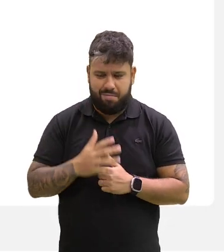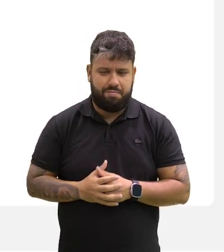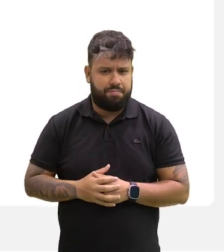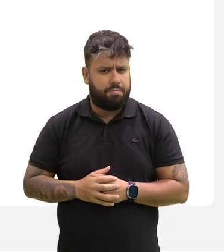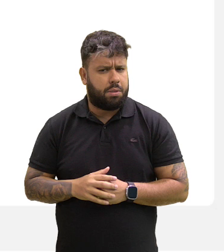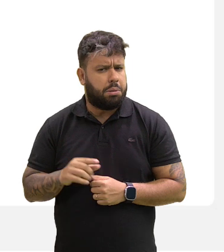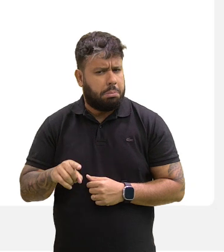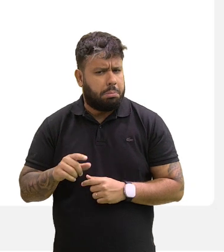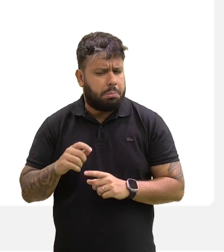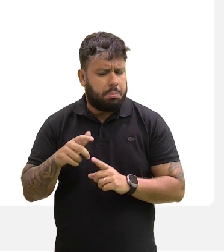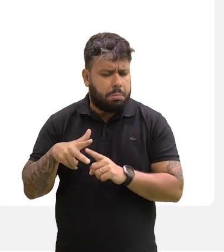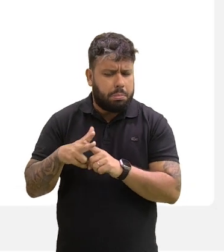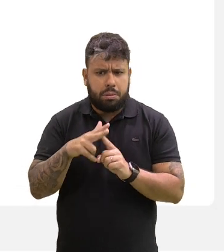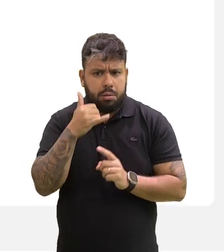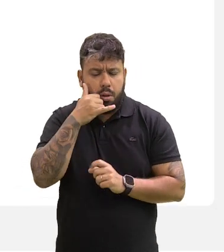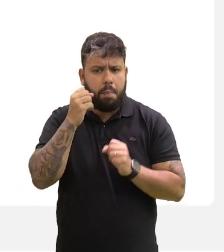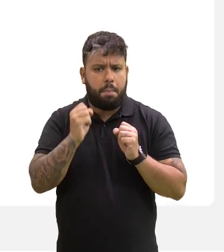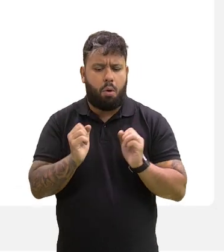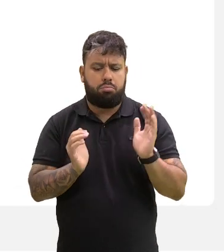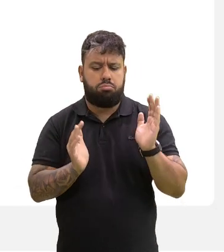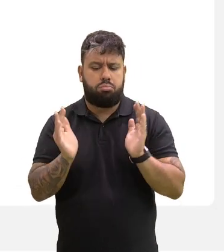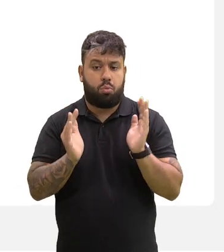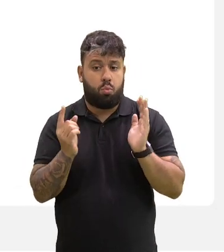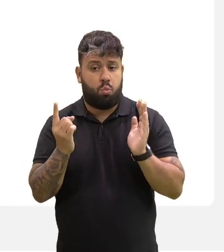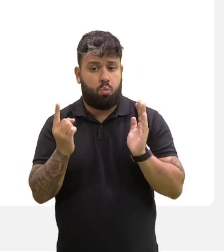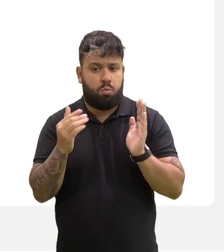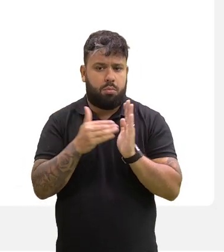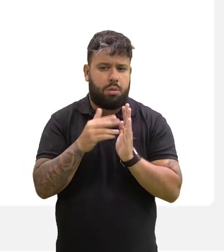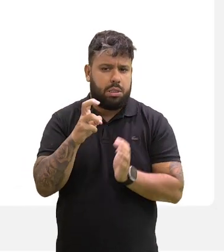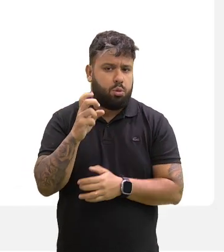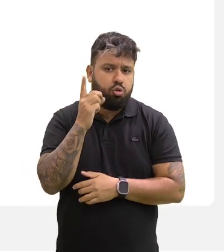pode demorar de 1 a 5 dias.